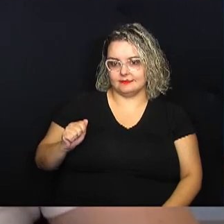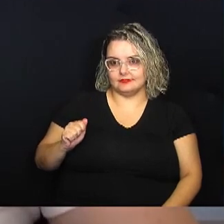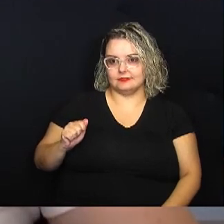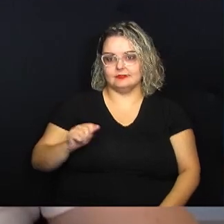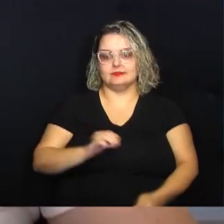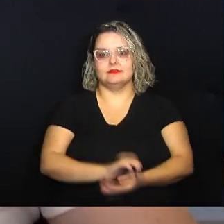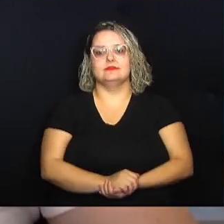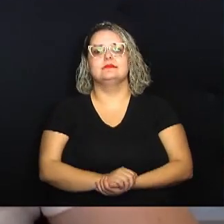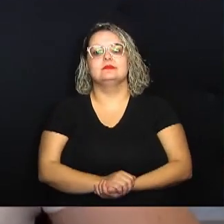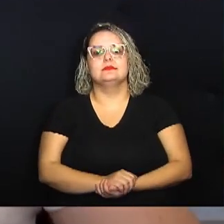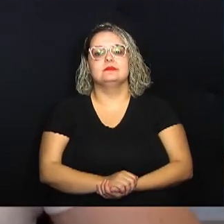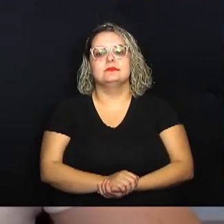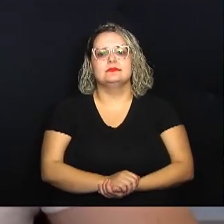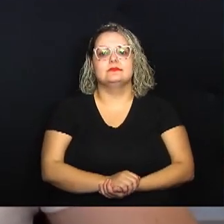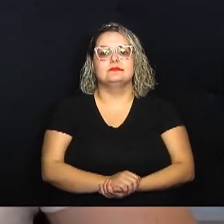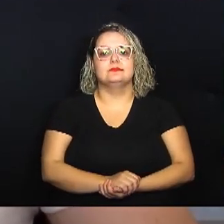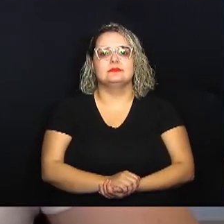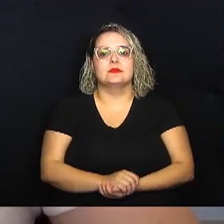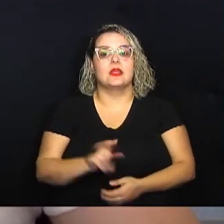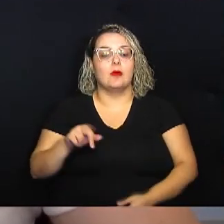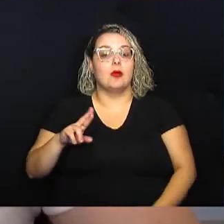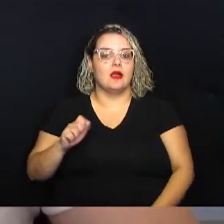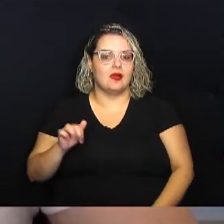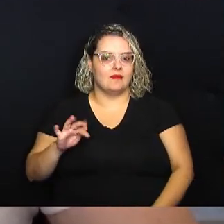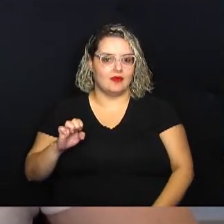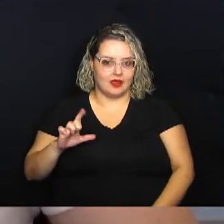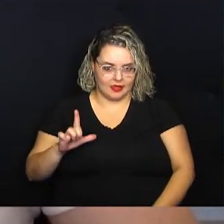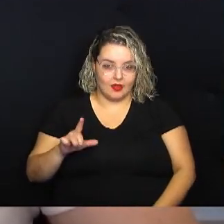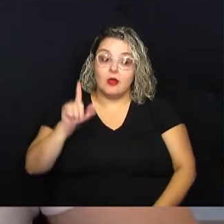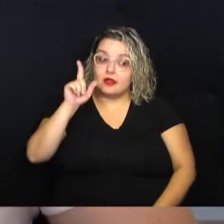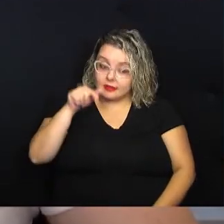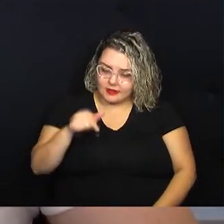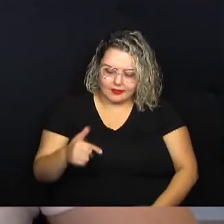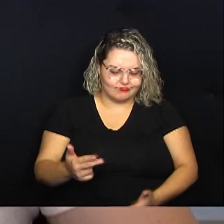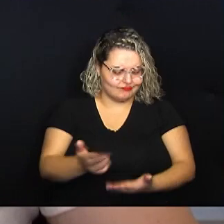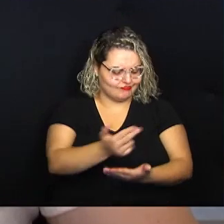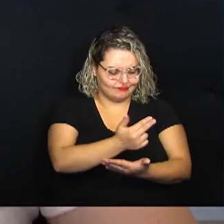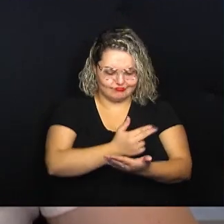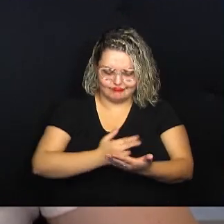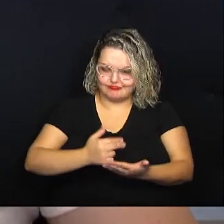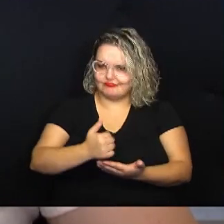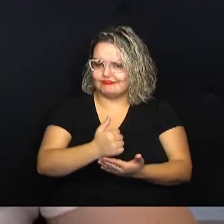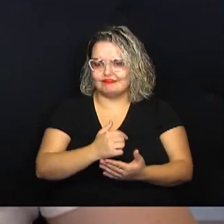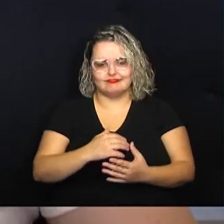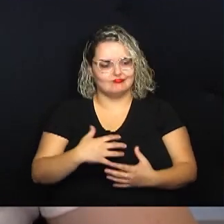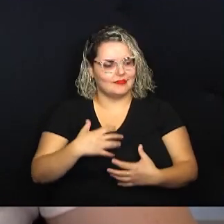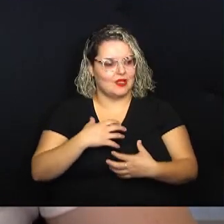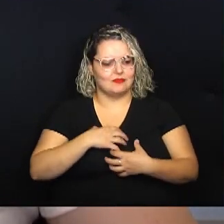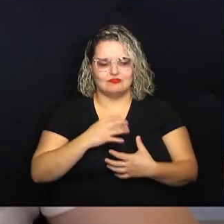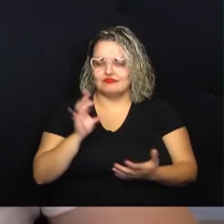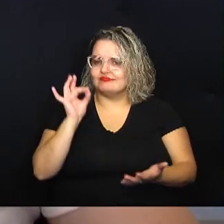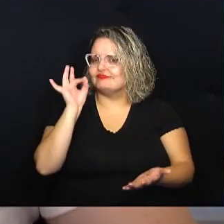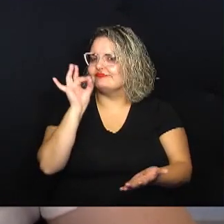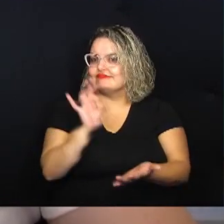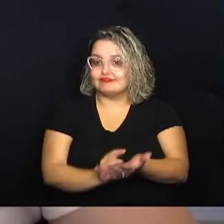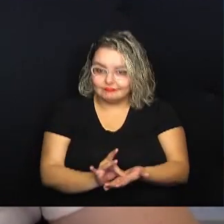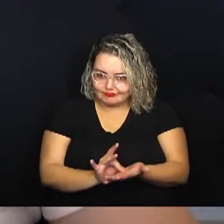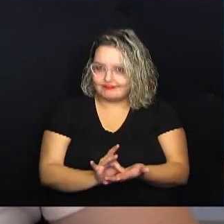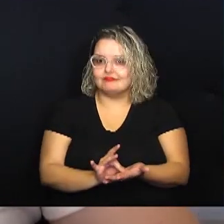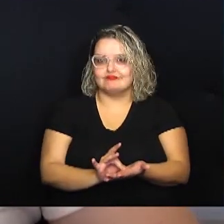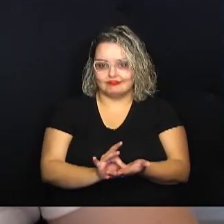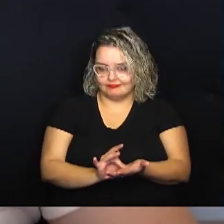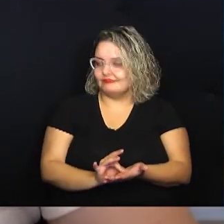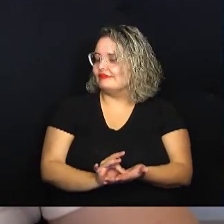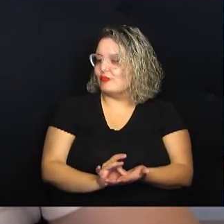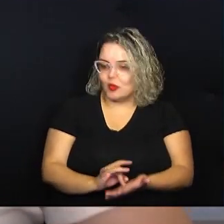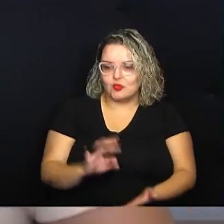o perfil dele, que desenhou muito bem, assim, ele transformou isso de uma maneira realmente muito, muito realista